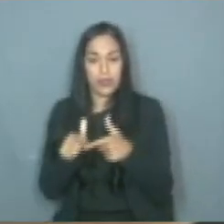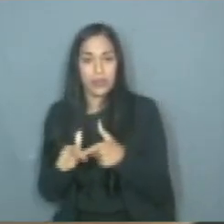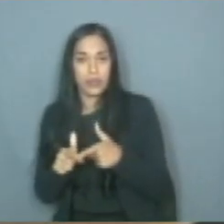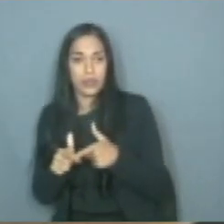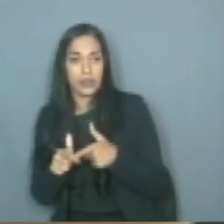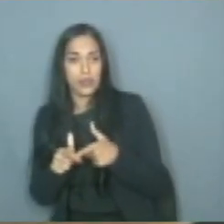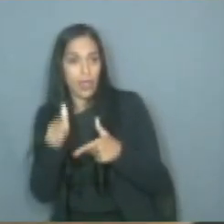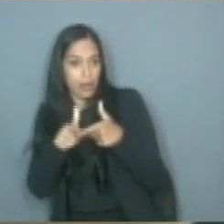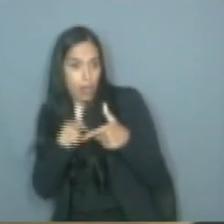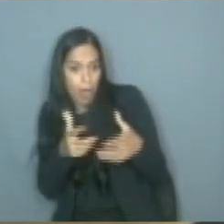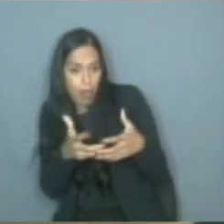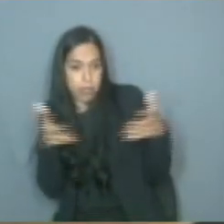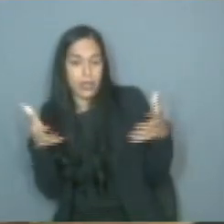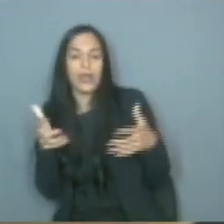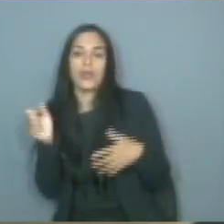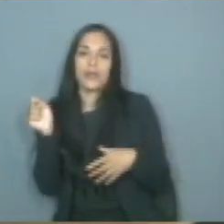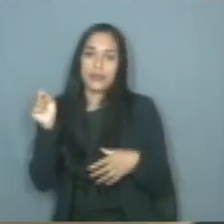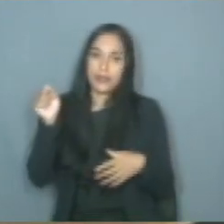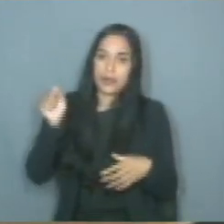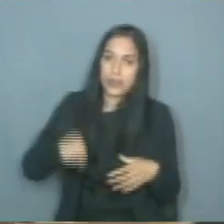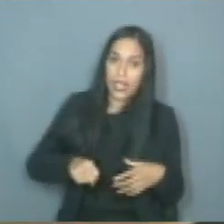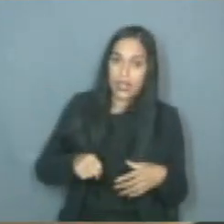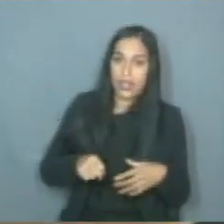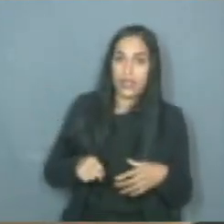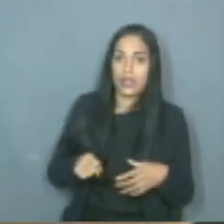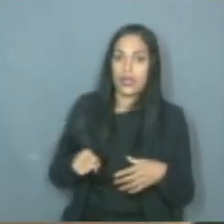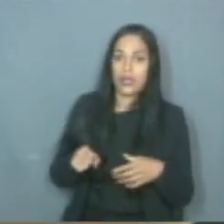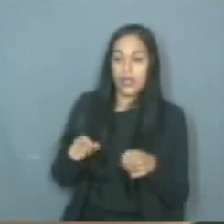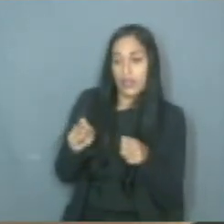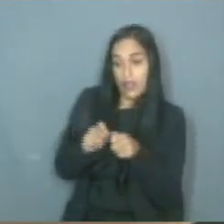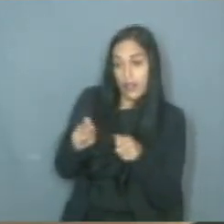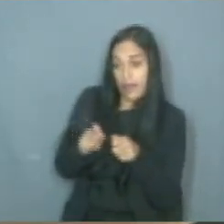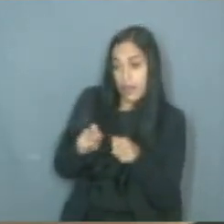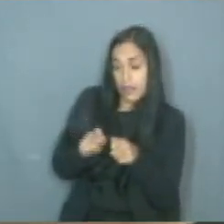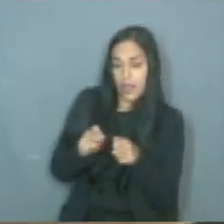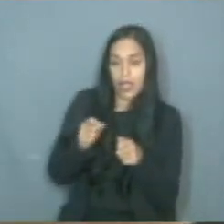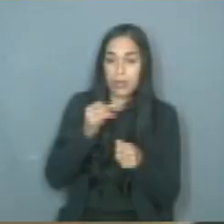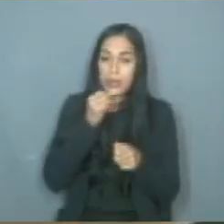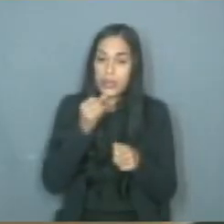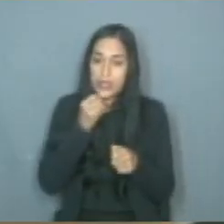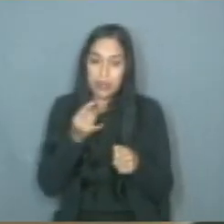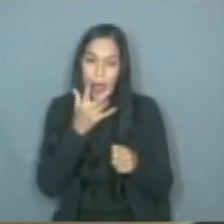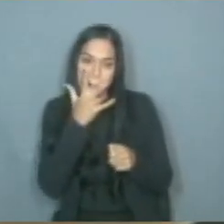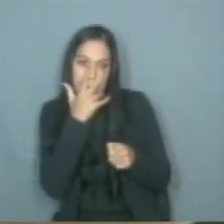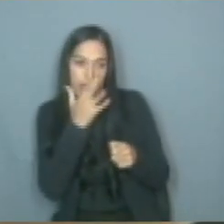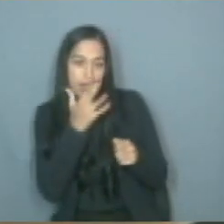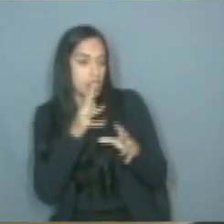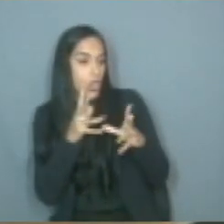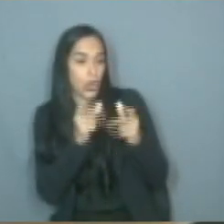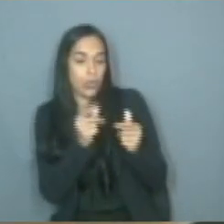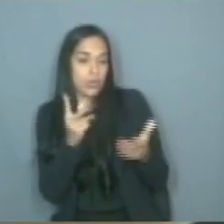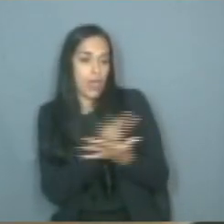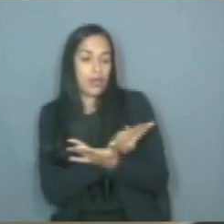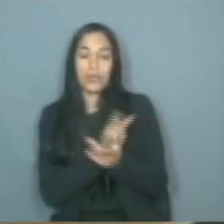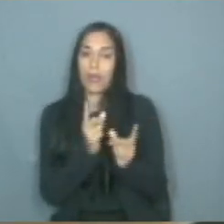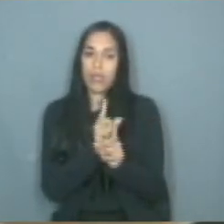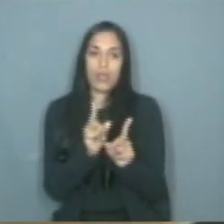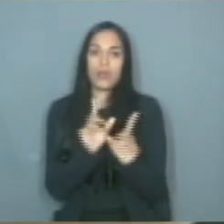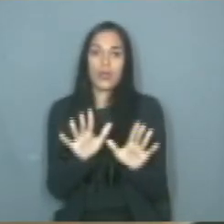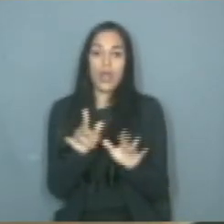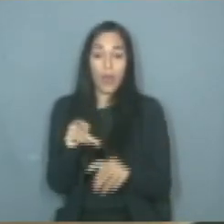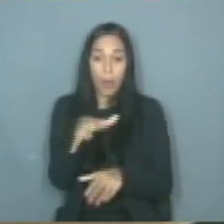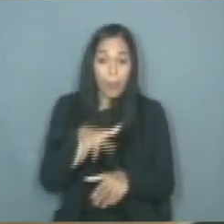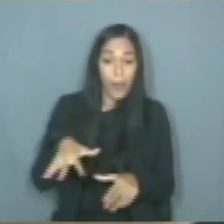d'água. É sim, é tempestade, quer fazer tempestade, quer parecer que está tudo errado, mas não está não. O povo da